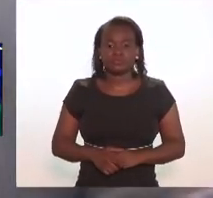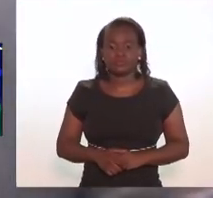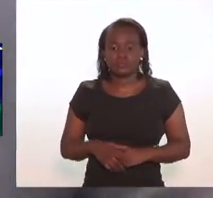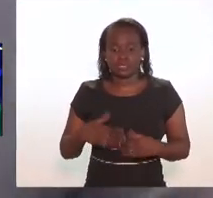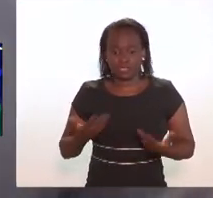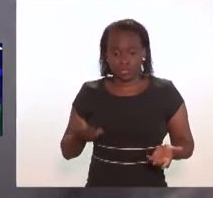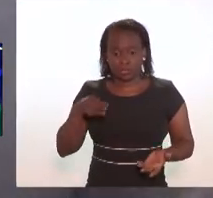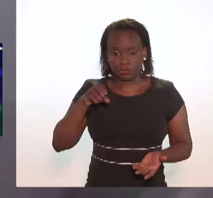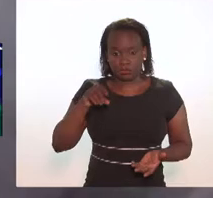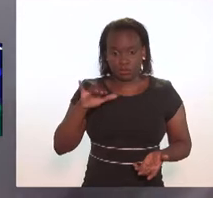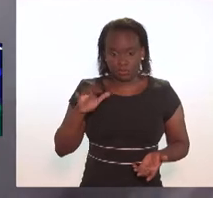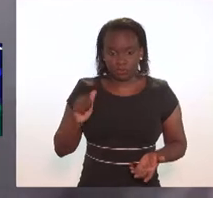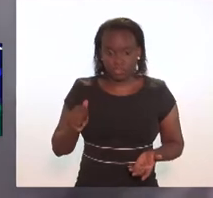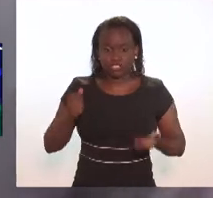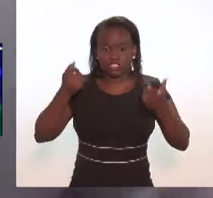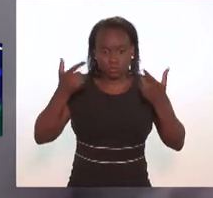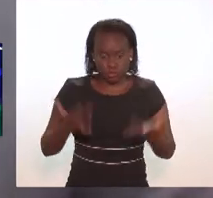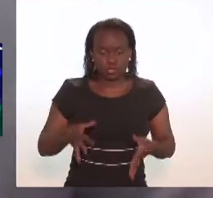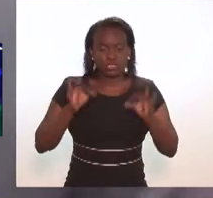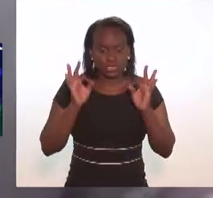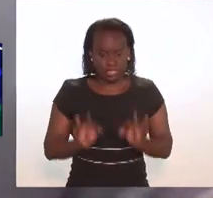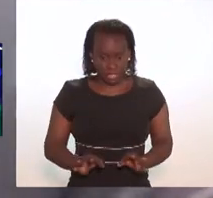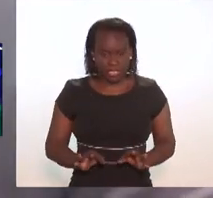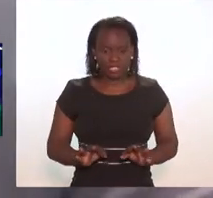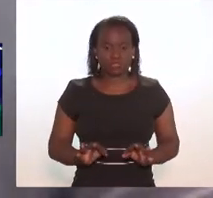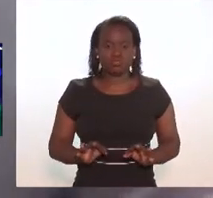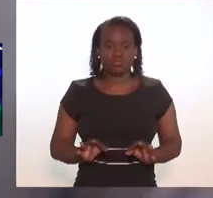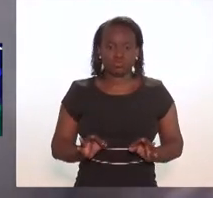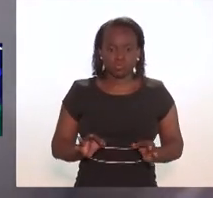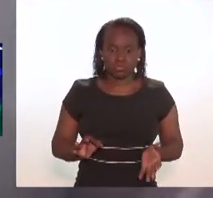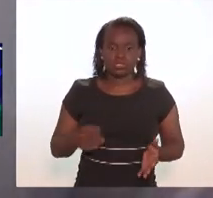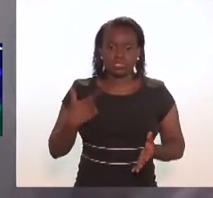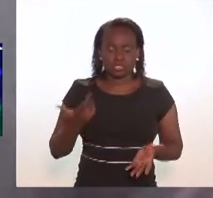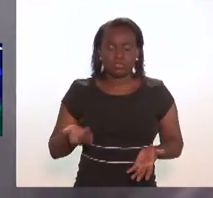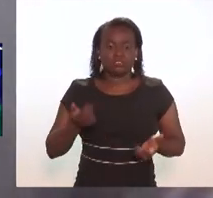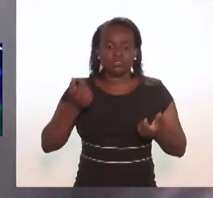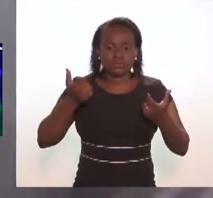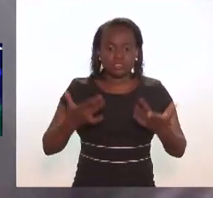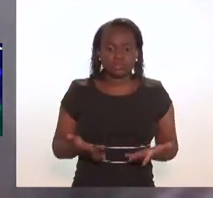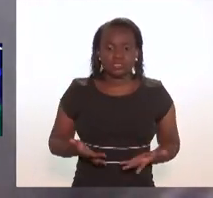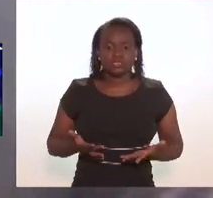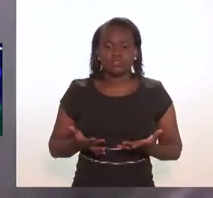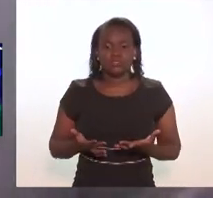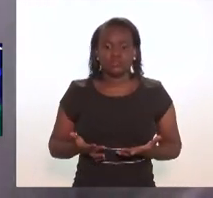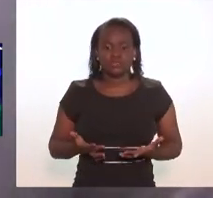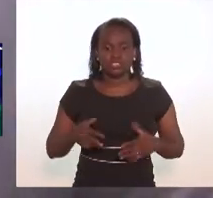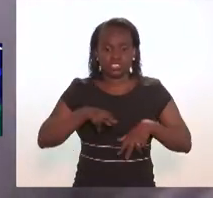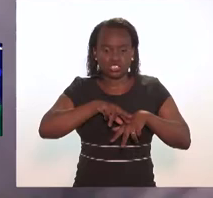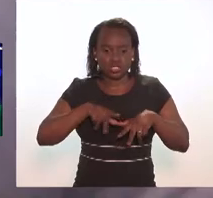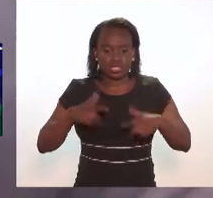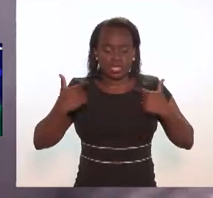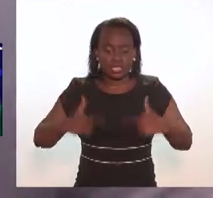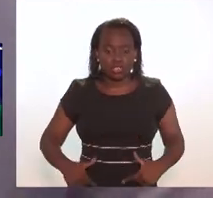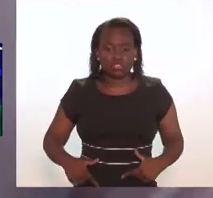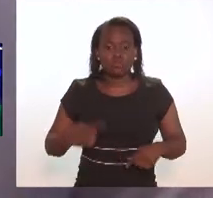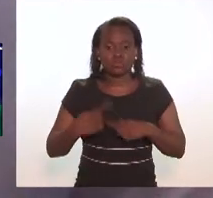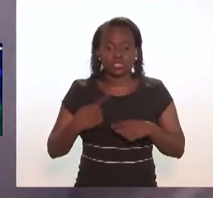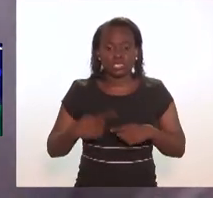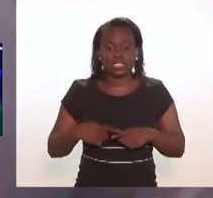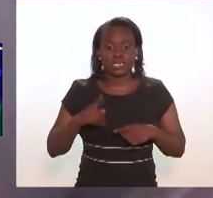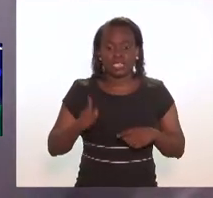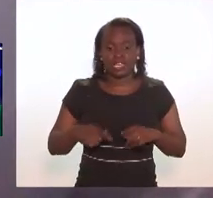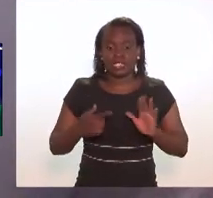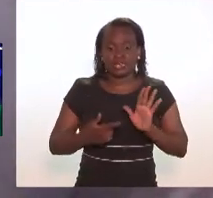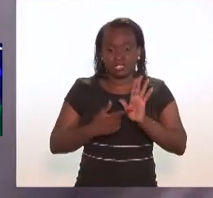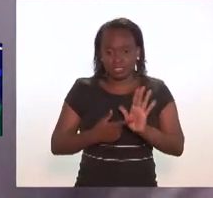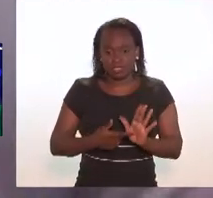Mônica, você é plenamente correta, tá? O latim, ele possui o gênero neutro, que era representado pela